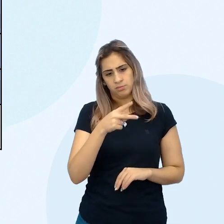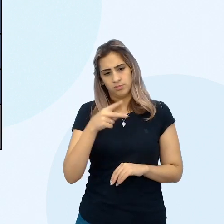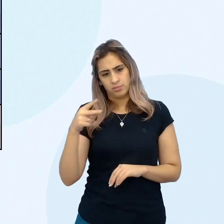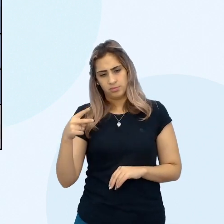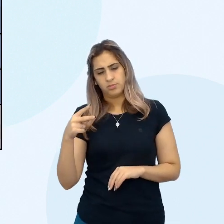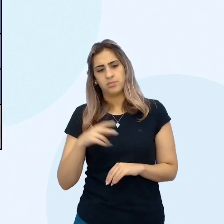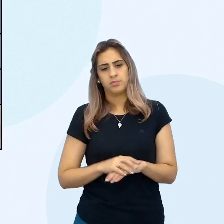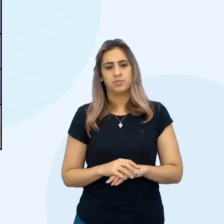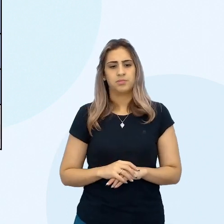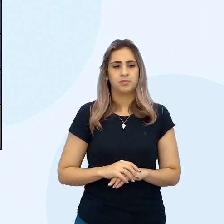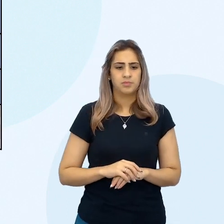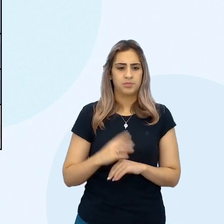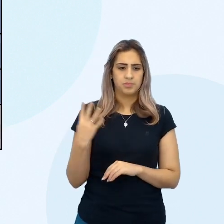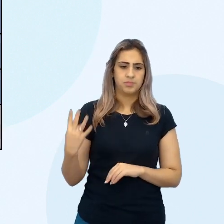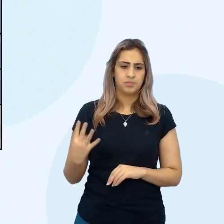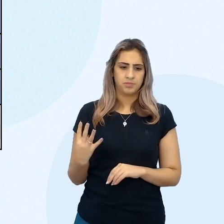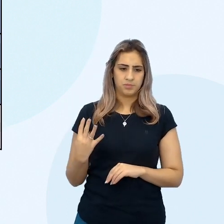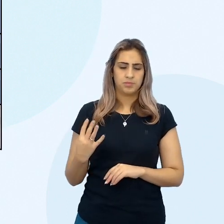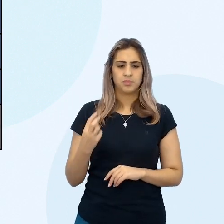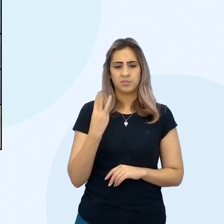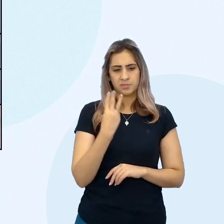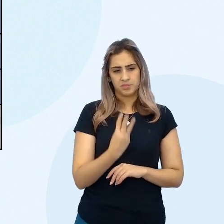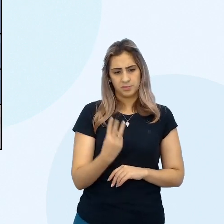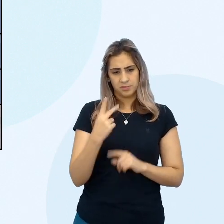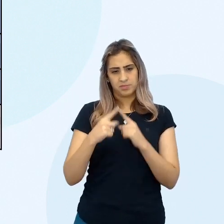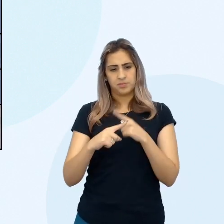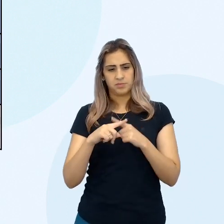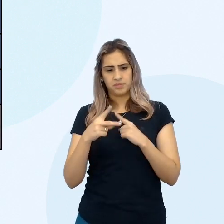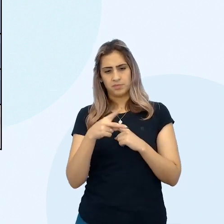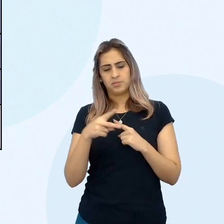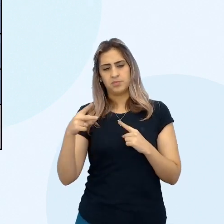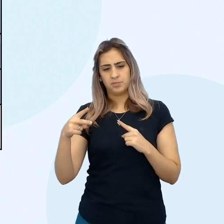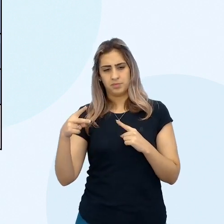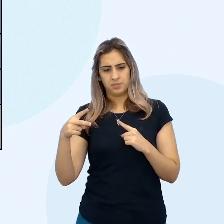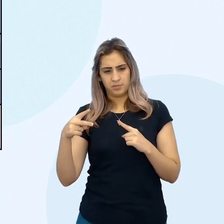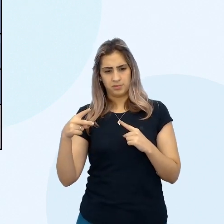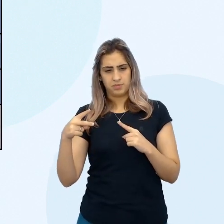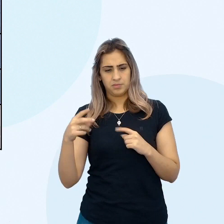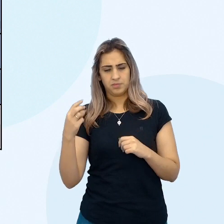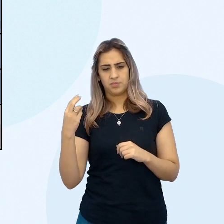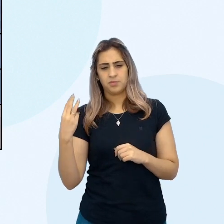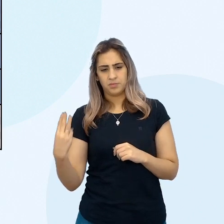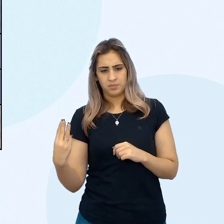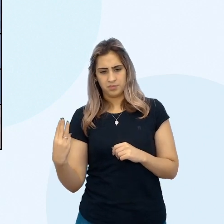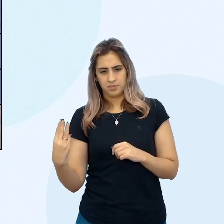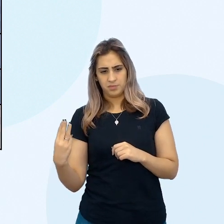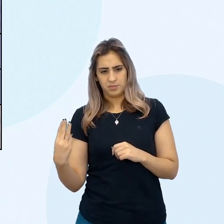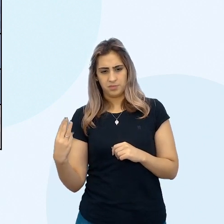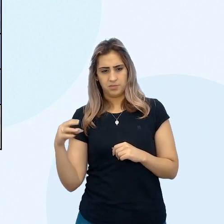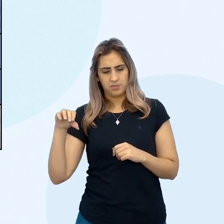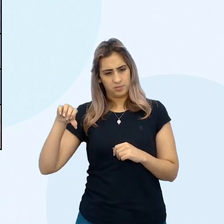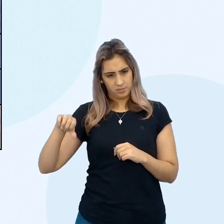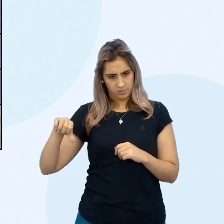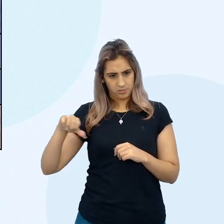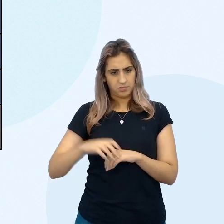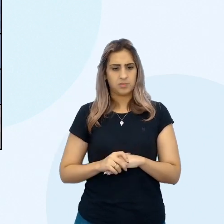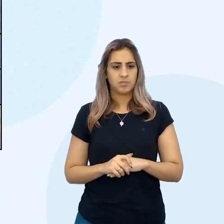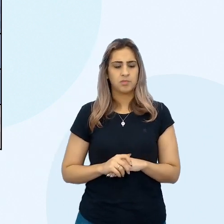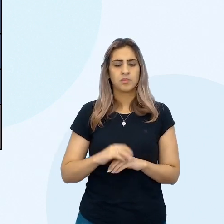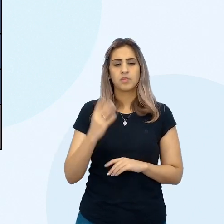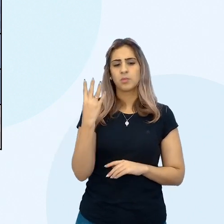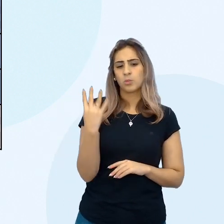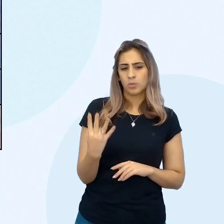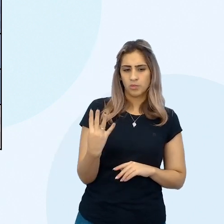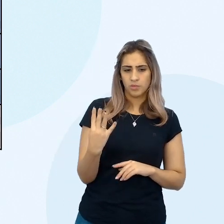2 vezes 2, 4, tá bom, de boa, né? Sim. Vamos para a terceira linha. 3 ao quadrado. 3 vezes 3, 9, tá bom. Quarta